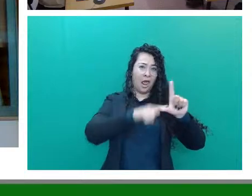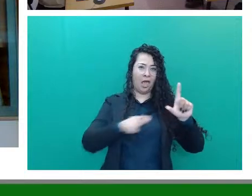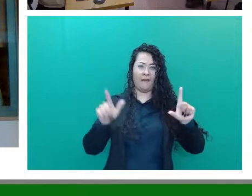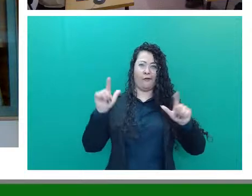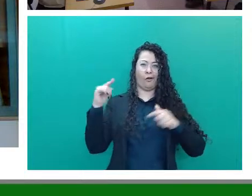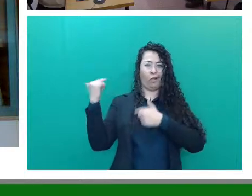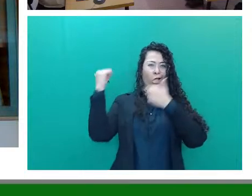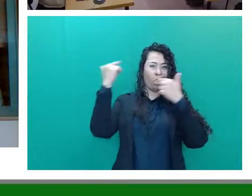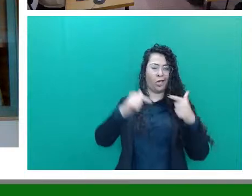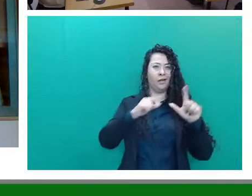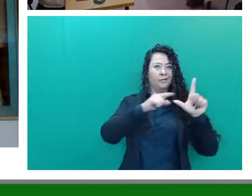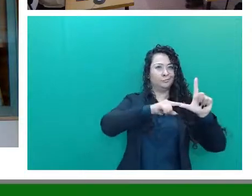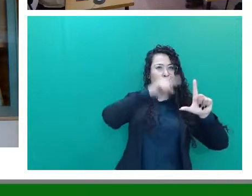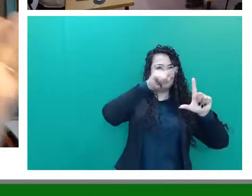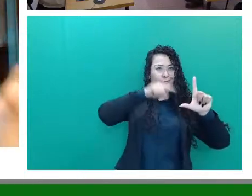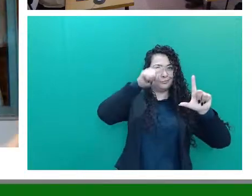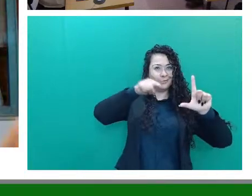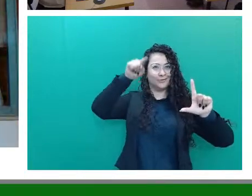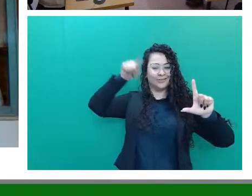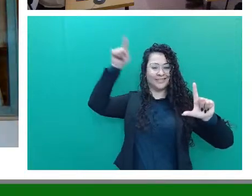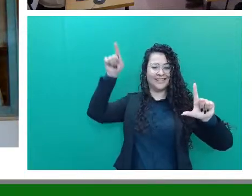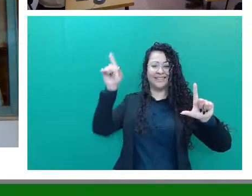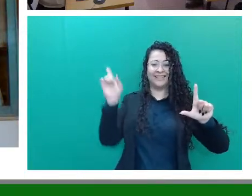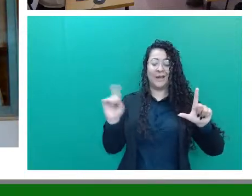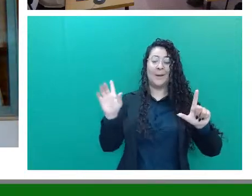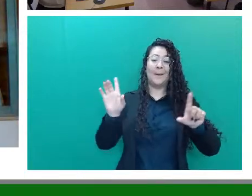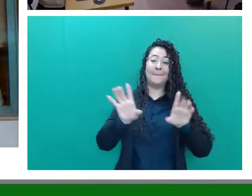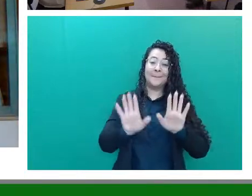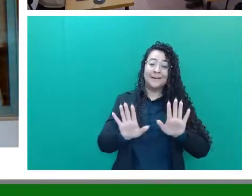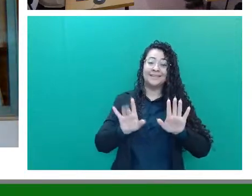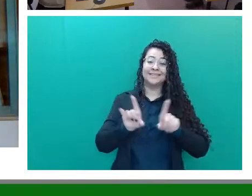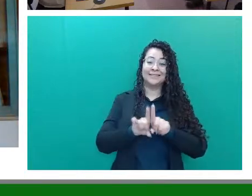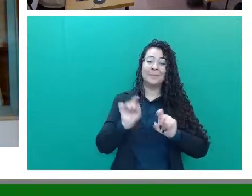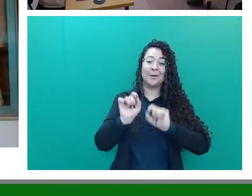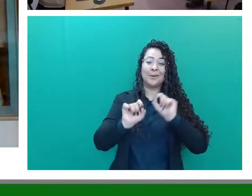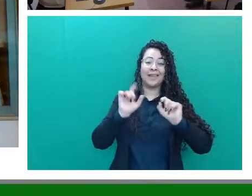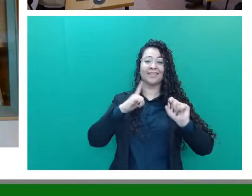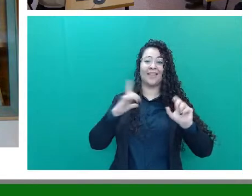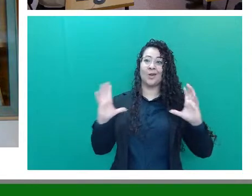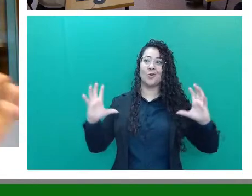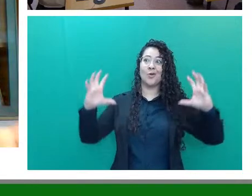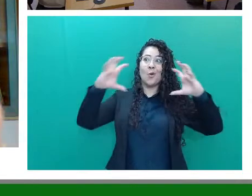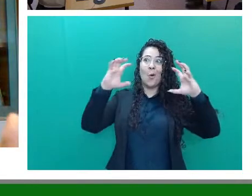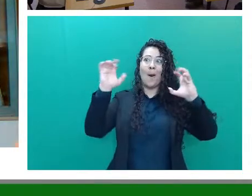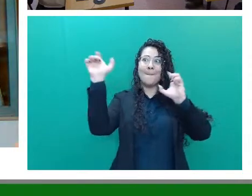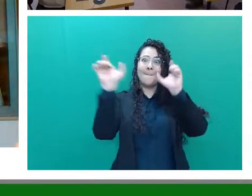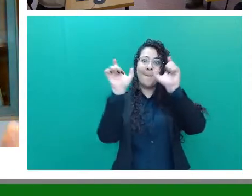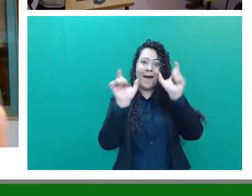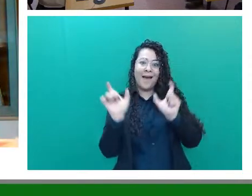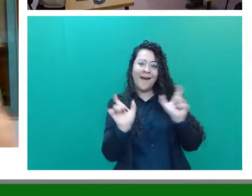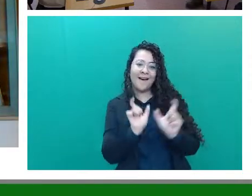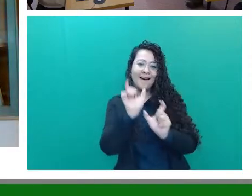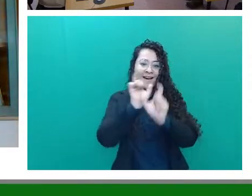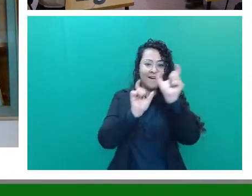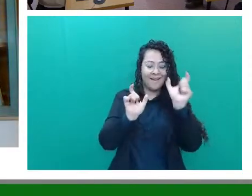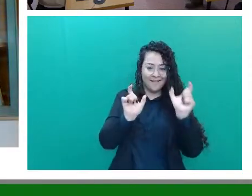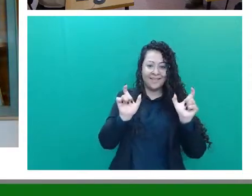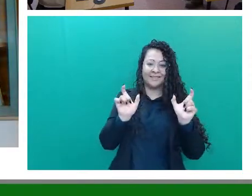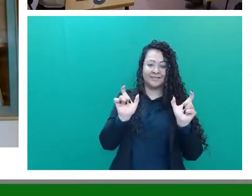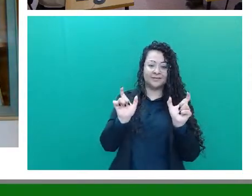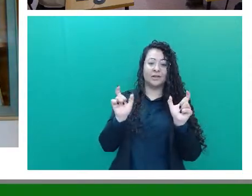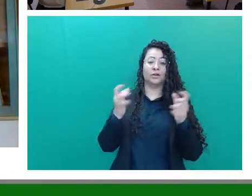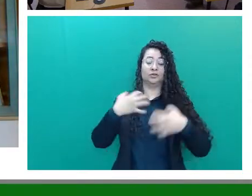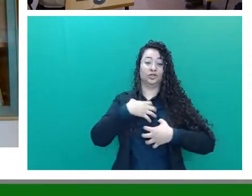barra, mas da nuvem de palavras, né? Da forma com que você apresenta o gráfico e